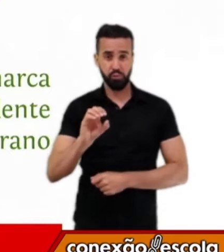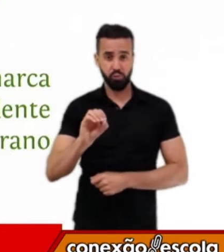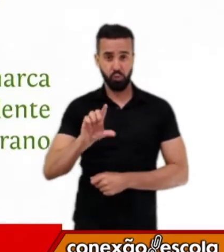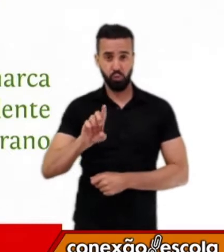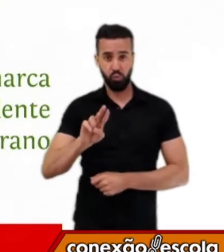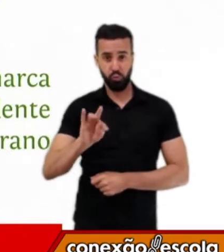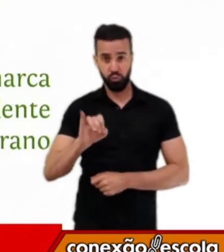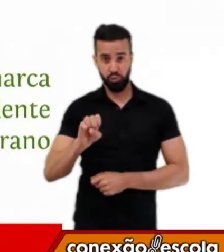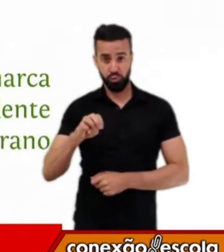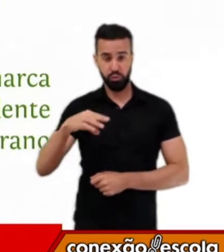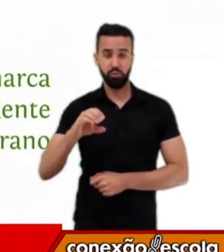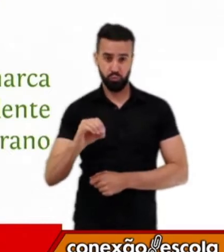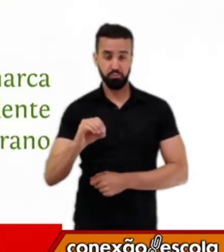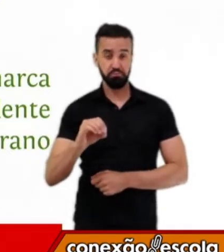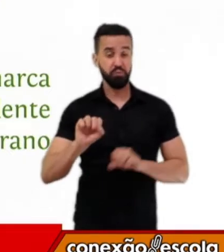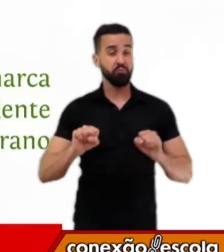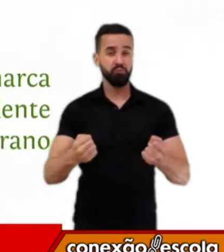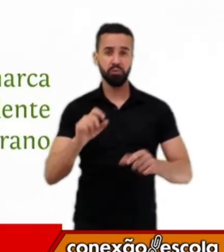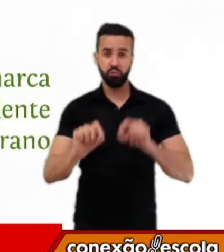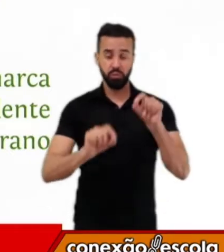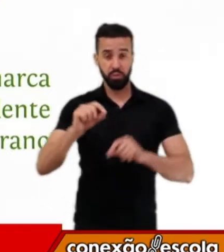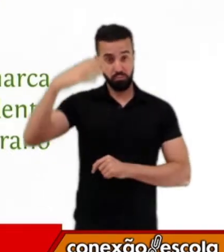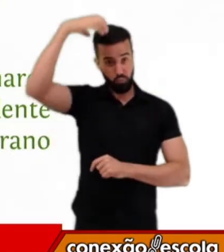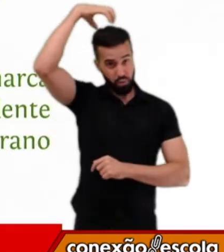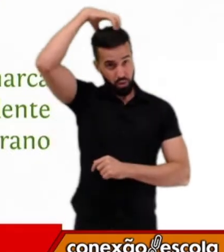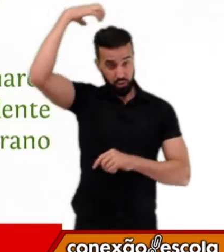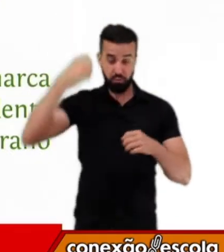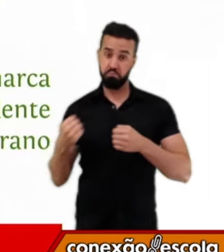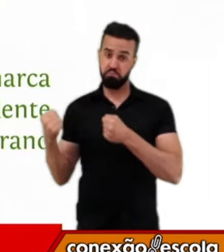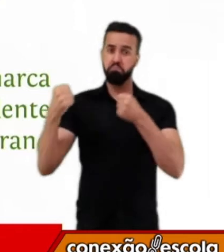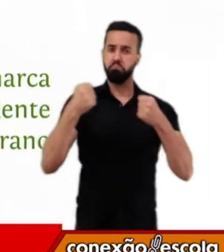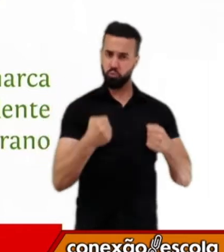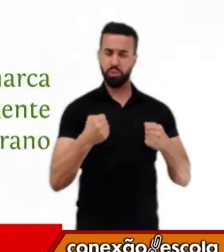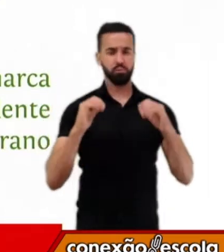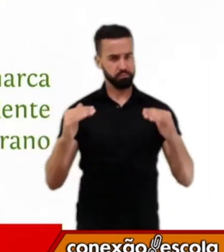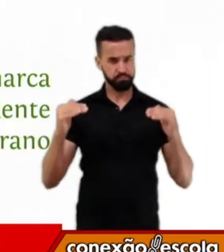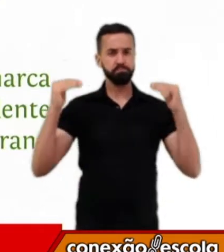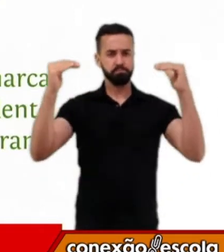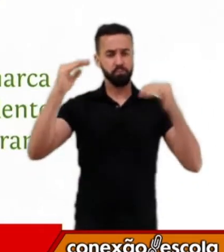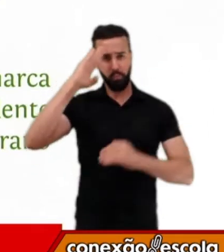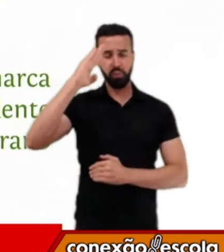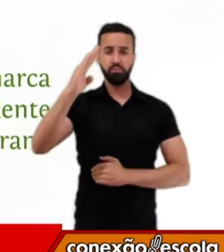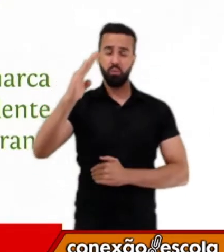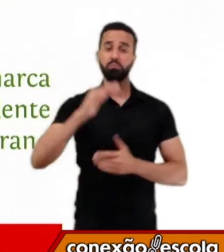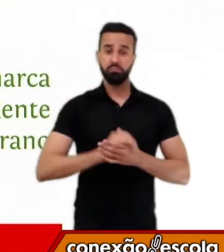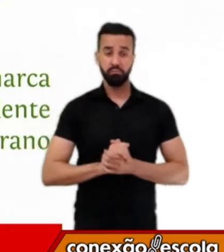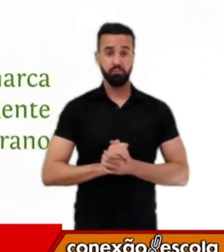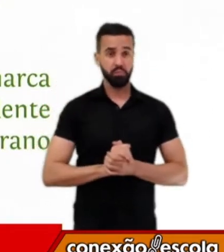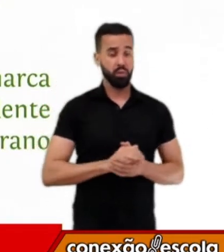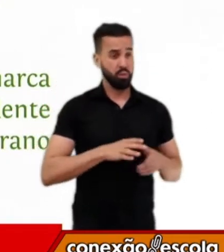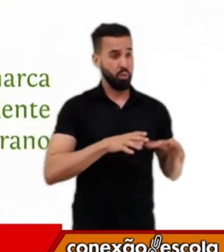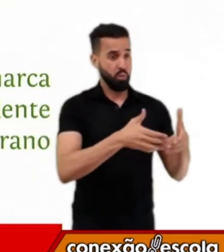política que defende que o monarca deve ser detentor de um poder absoluto, isto é, independente de outro